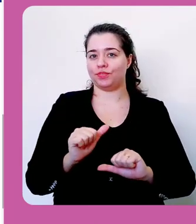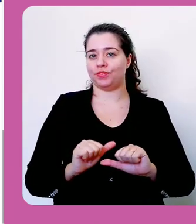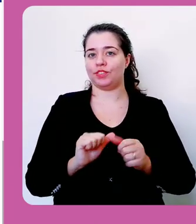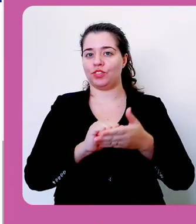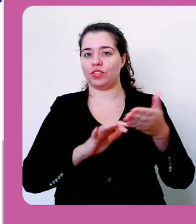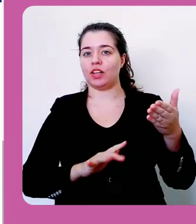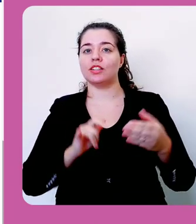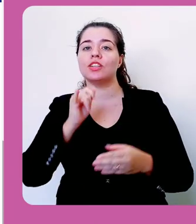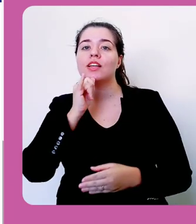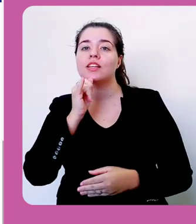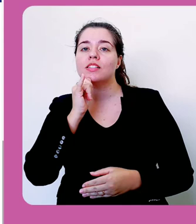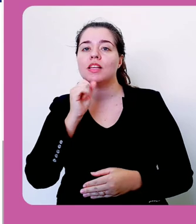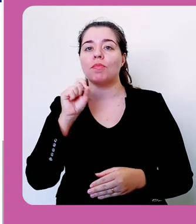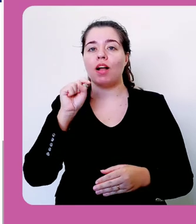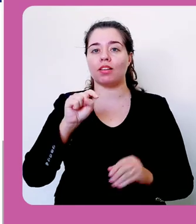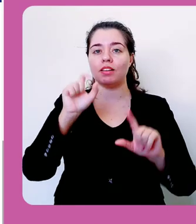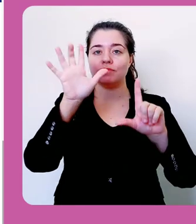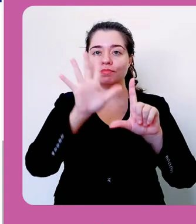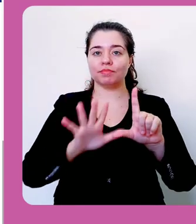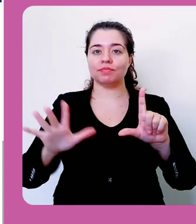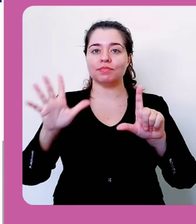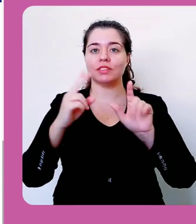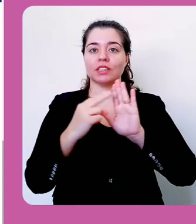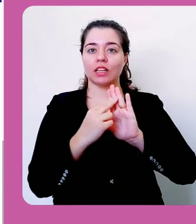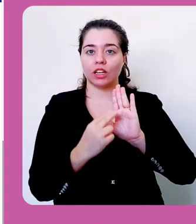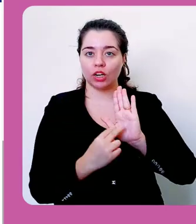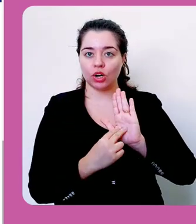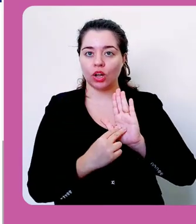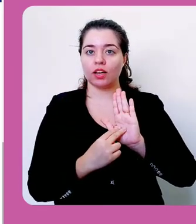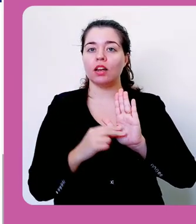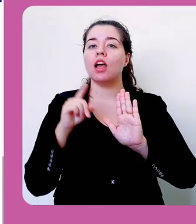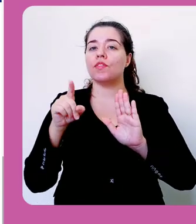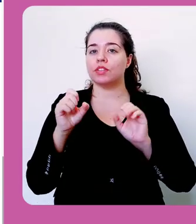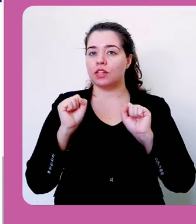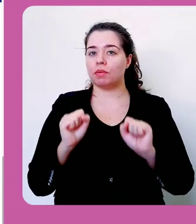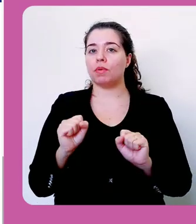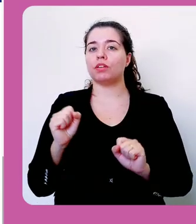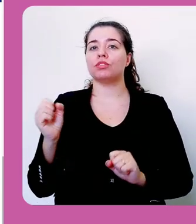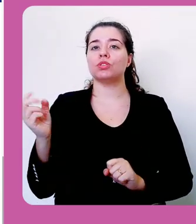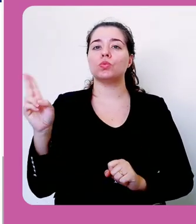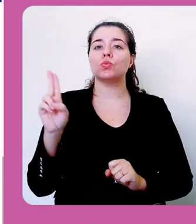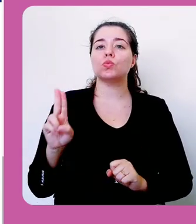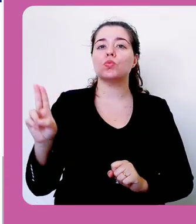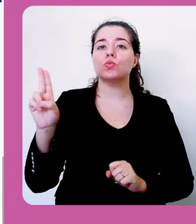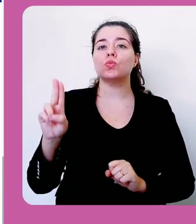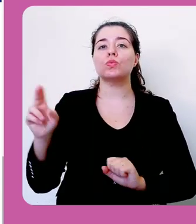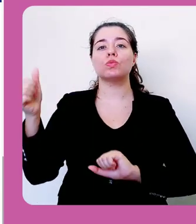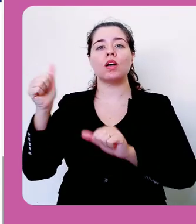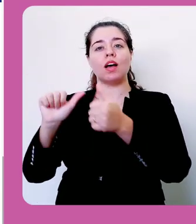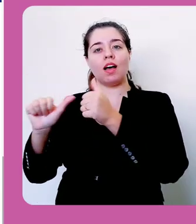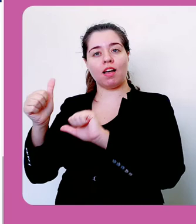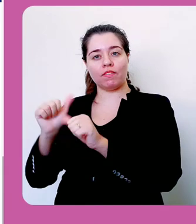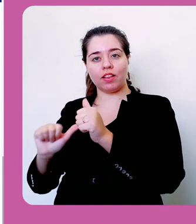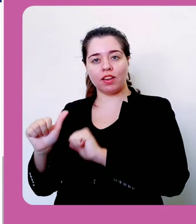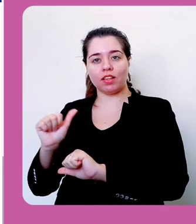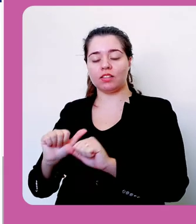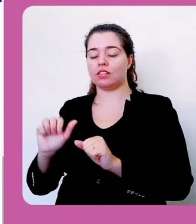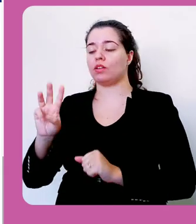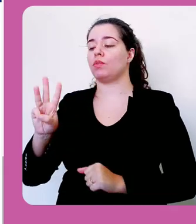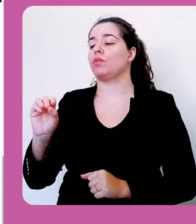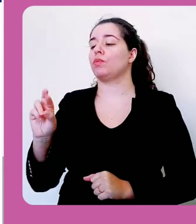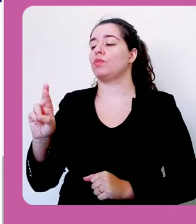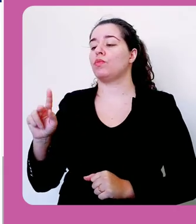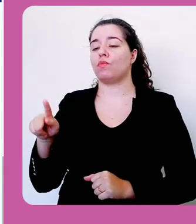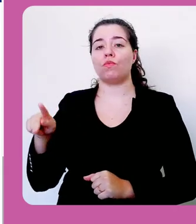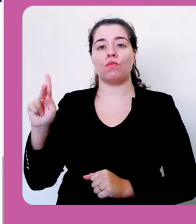nota, você pode marcar o uso de avaliação workflow. Isso aqui é bem completo, pessoal. A descrição lá no